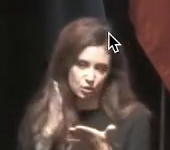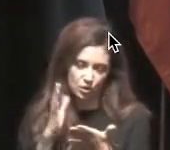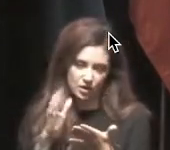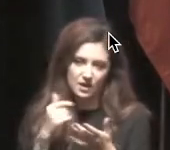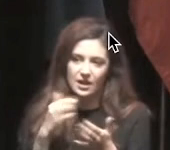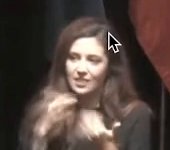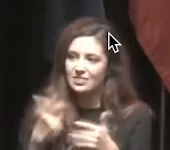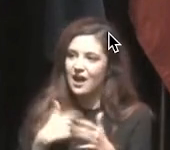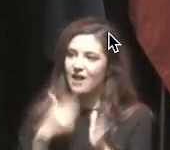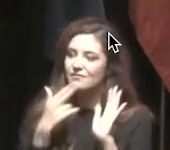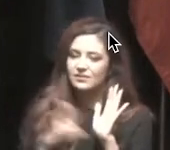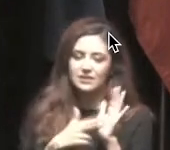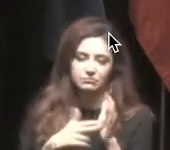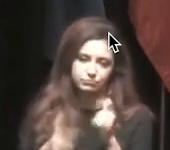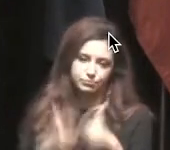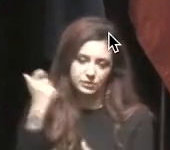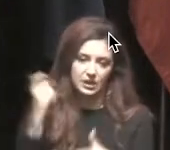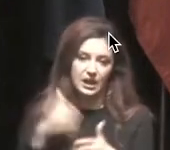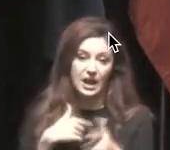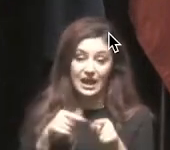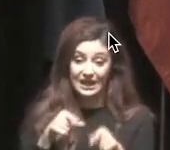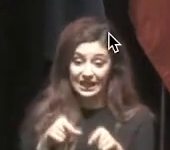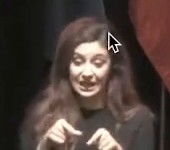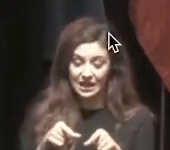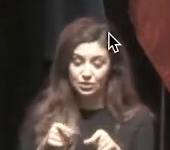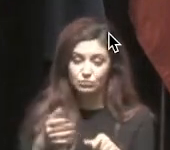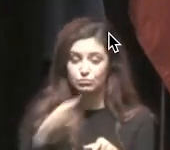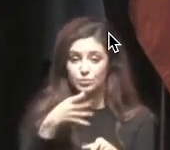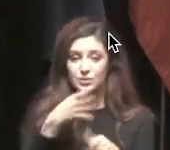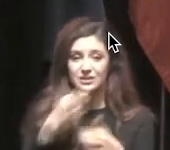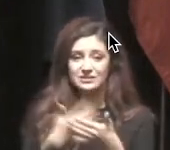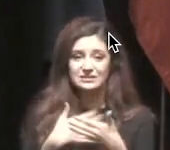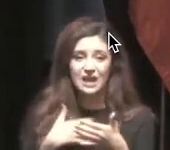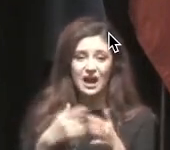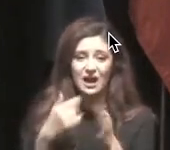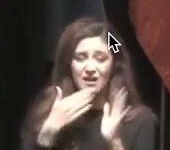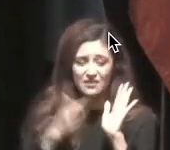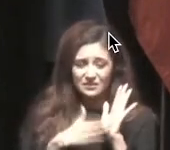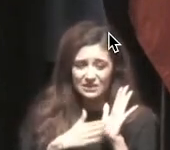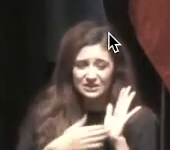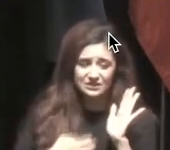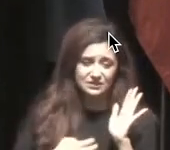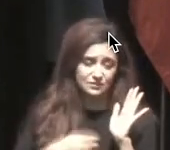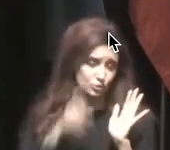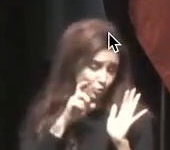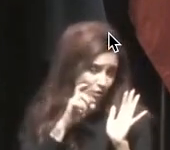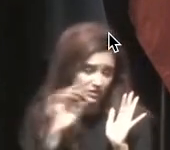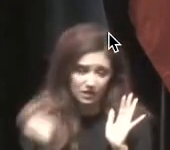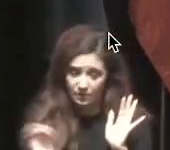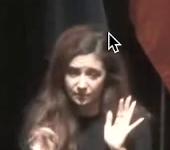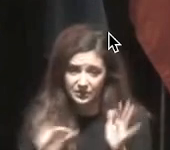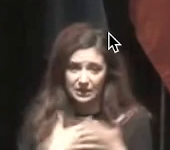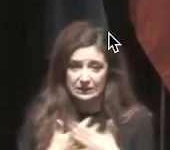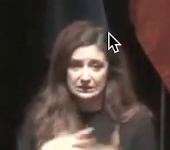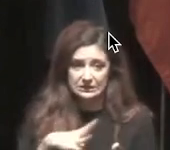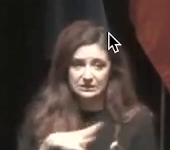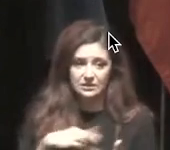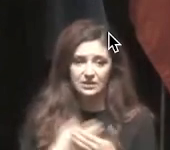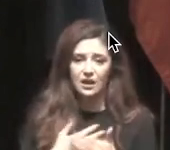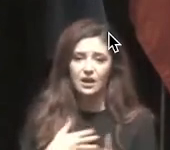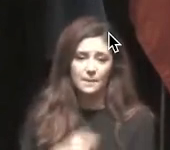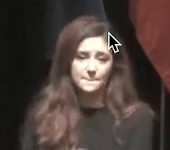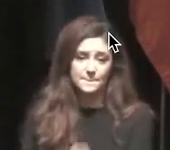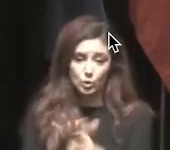verdadeiros discursos polarizadores. Estes é que são os discursos que criam uma falsa percepção de insegurança, que criam medo e que alimentam